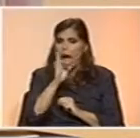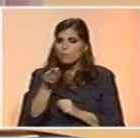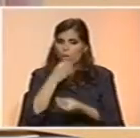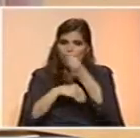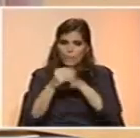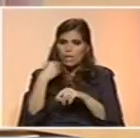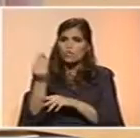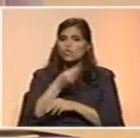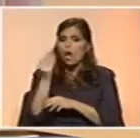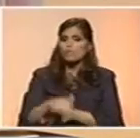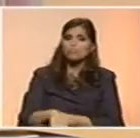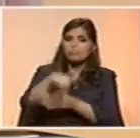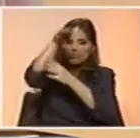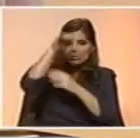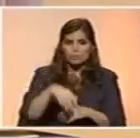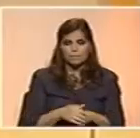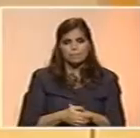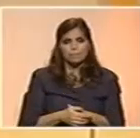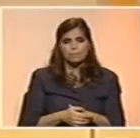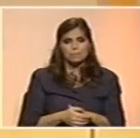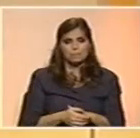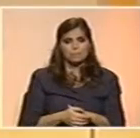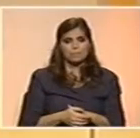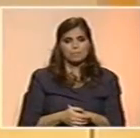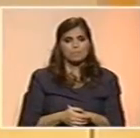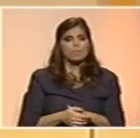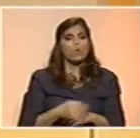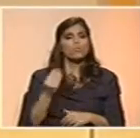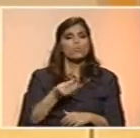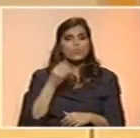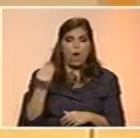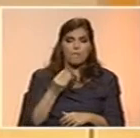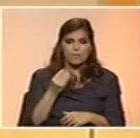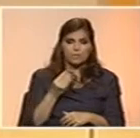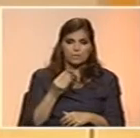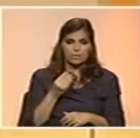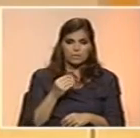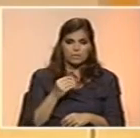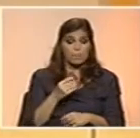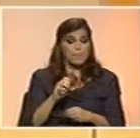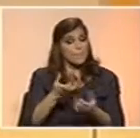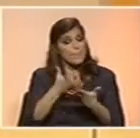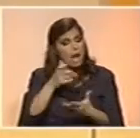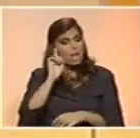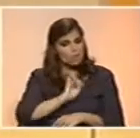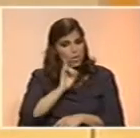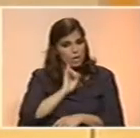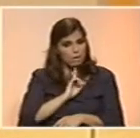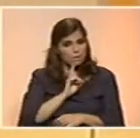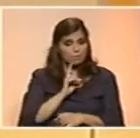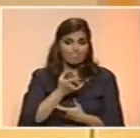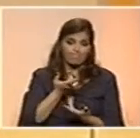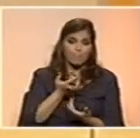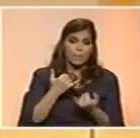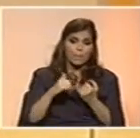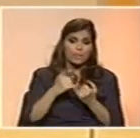em jovens que estão a crescer? Por si só, os jovens, principalmente no sexo feminino, são de facto uma população de risco para